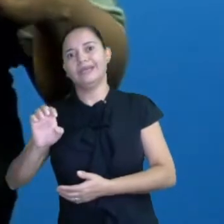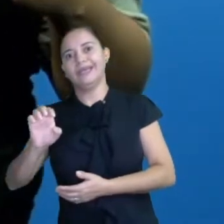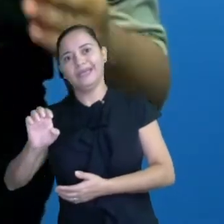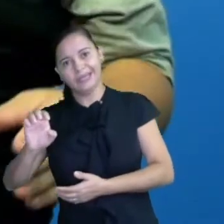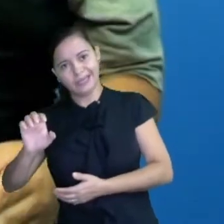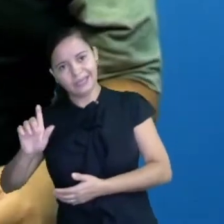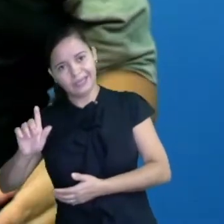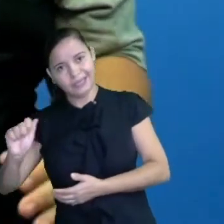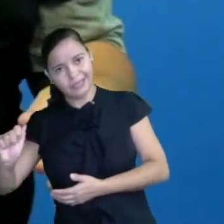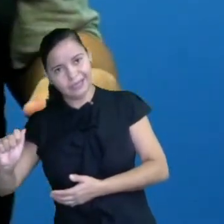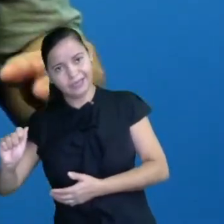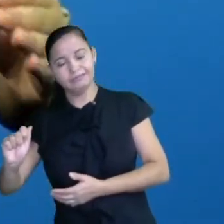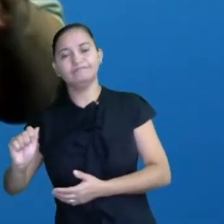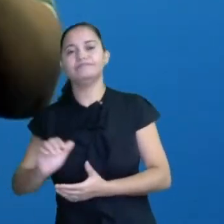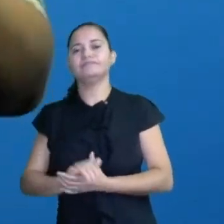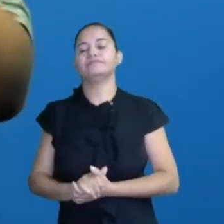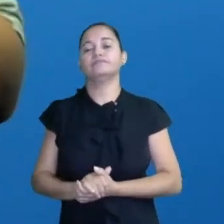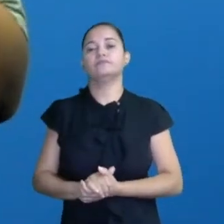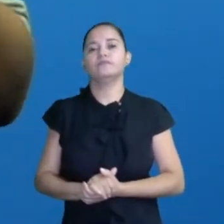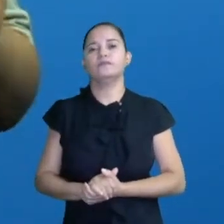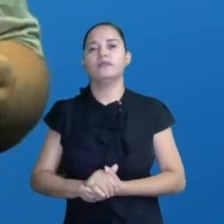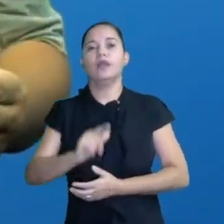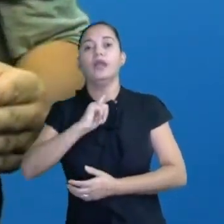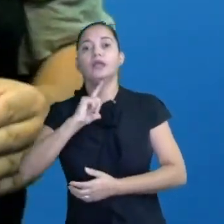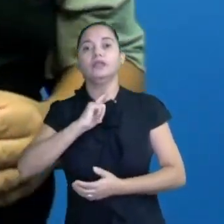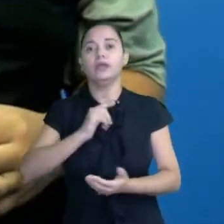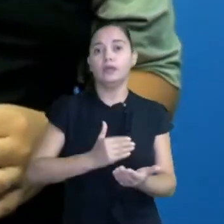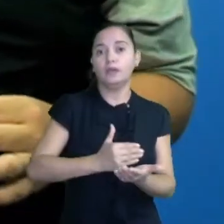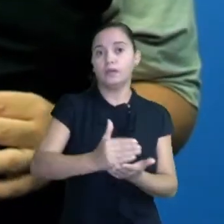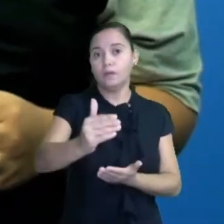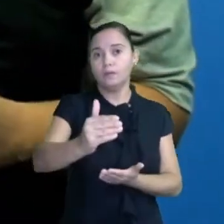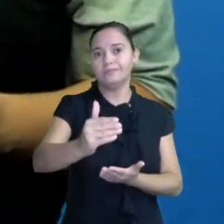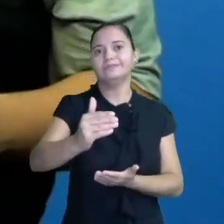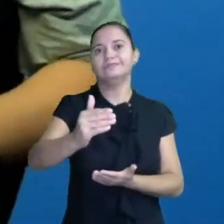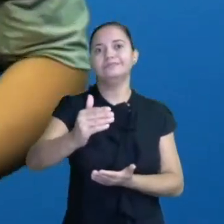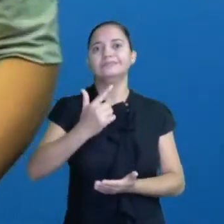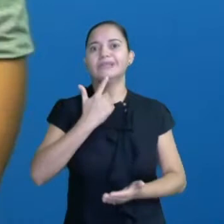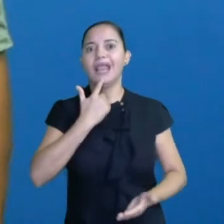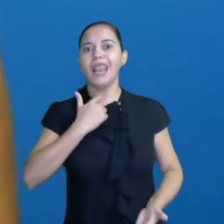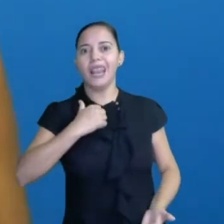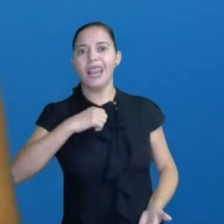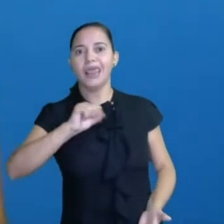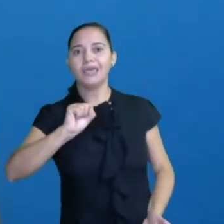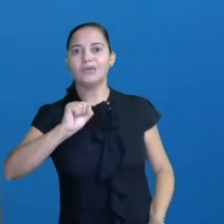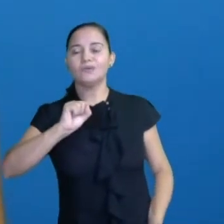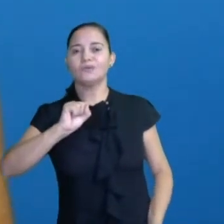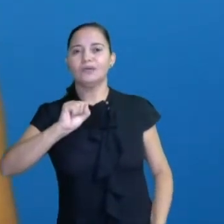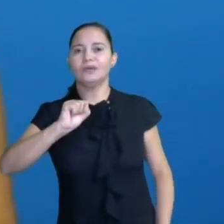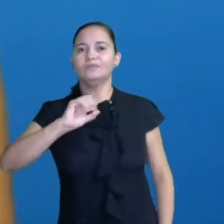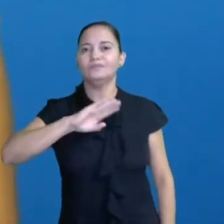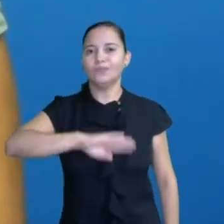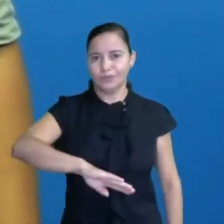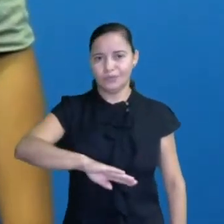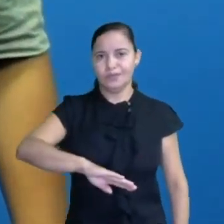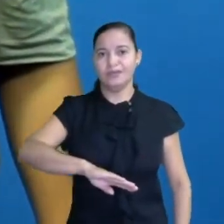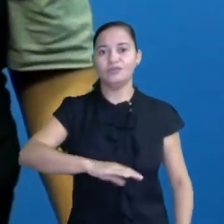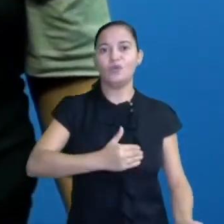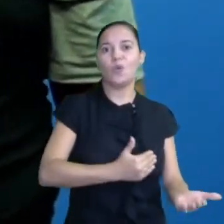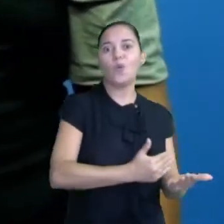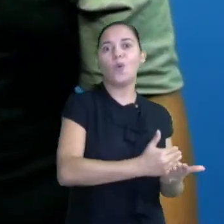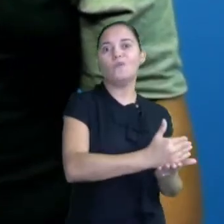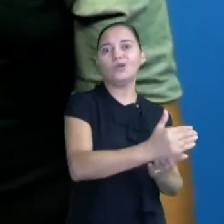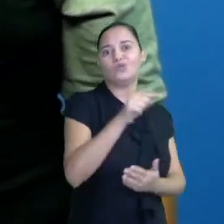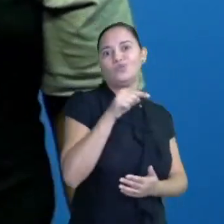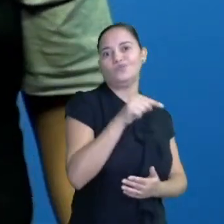um pouco à nossa origem da nossa língua portuguesa, ela tem uma origem latina. Nossa